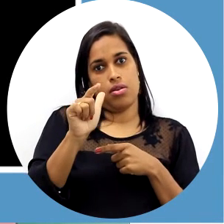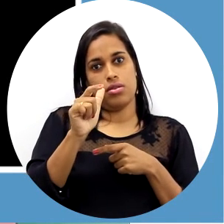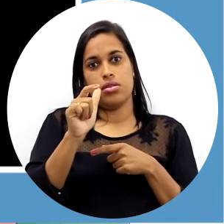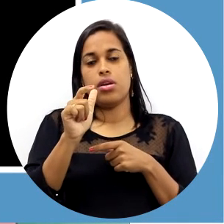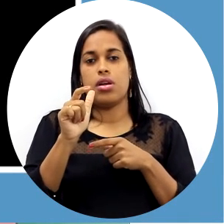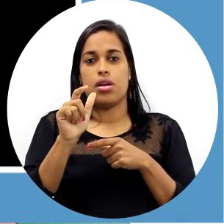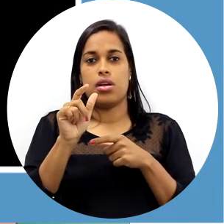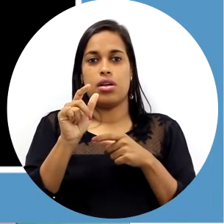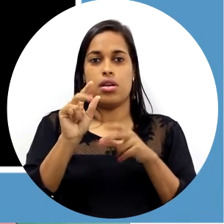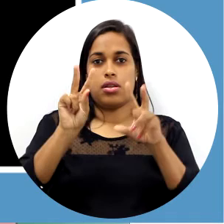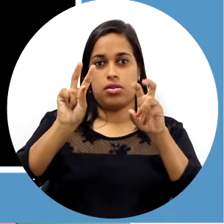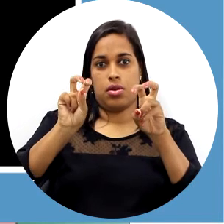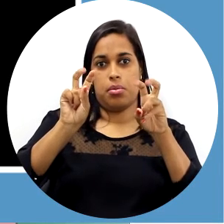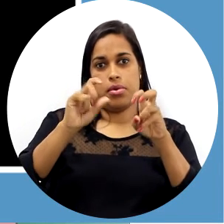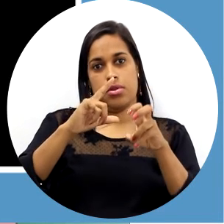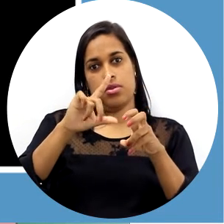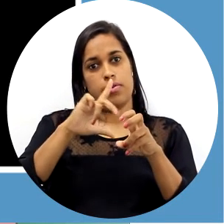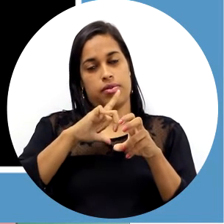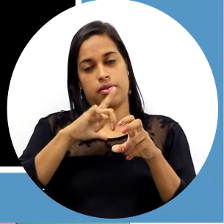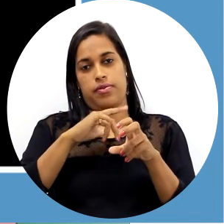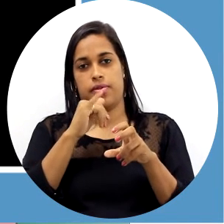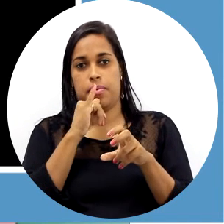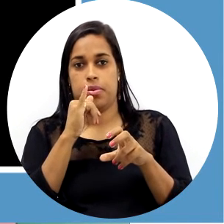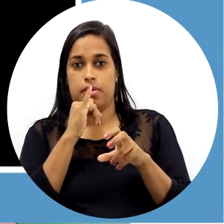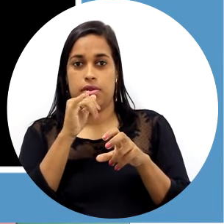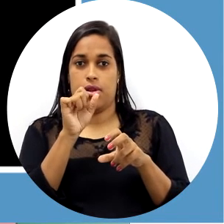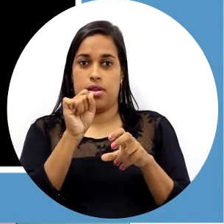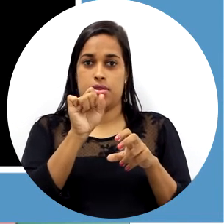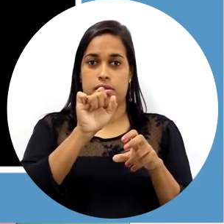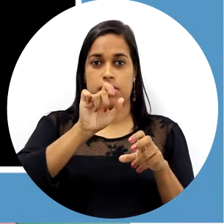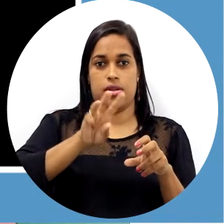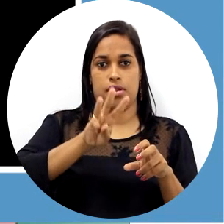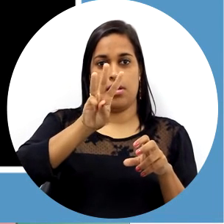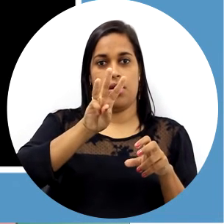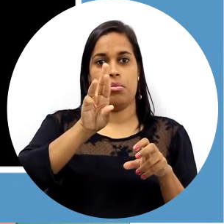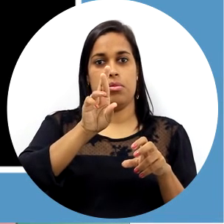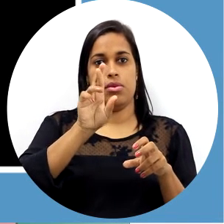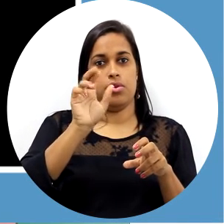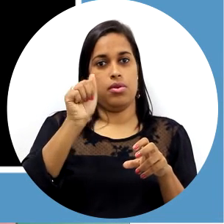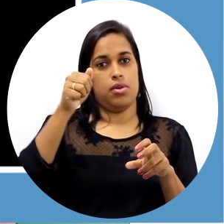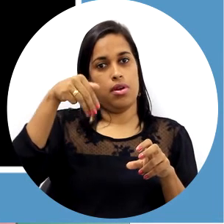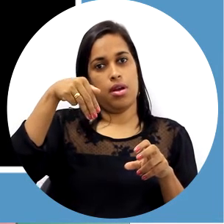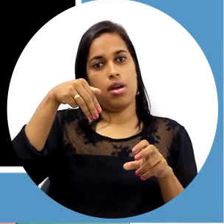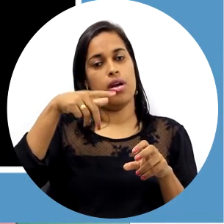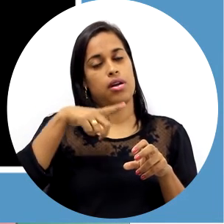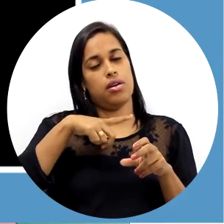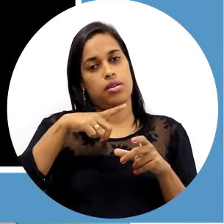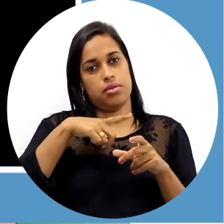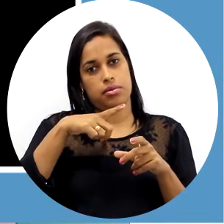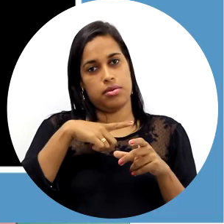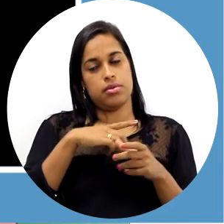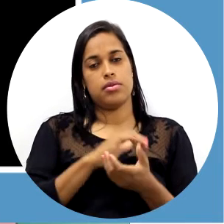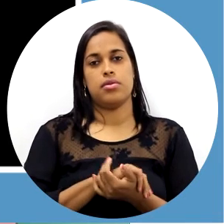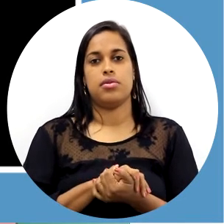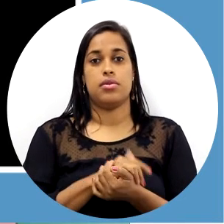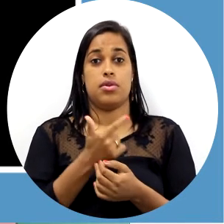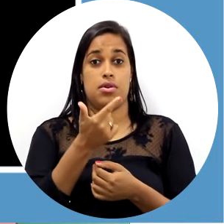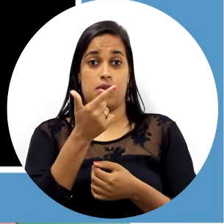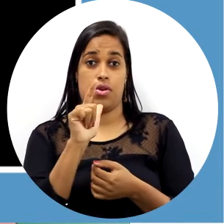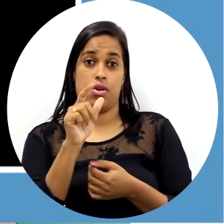outra nomenclatura também, dependendo da placa que você tiver. Se você tiver com a placa wireless, é WLAN. E logo após você vai